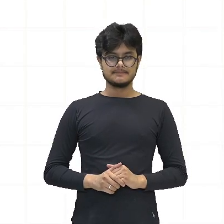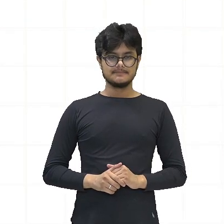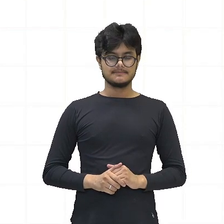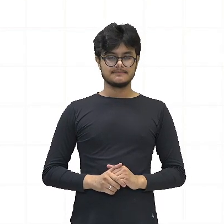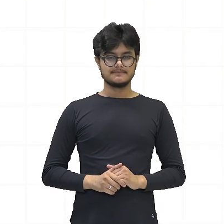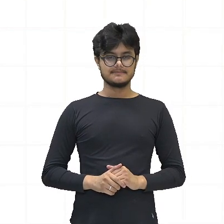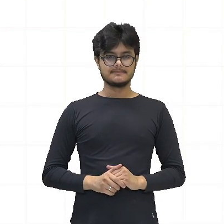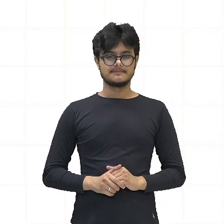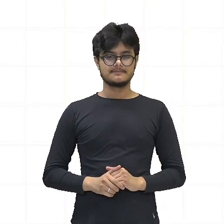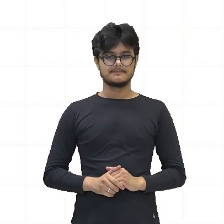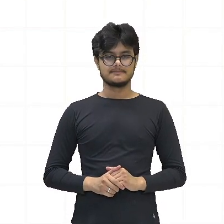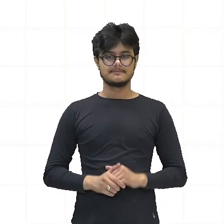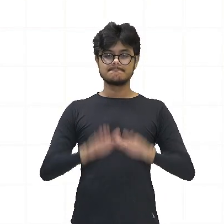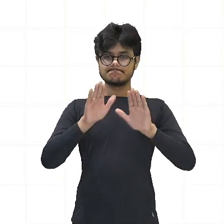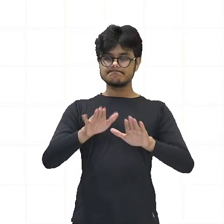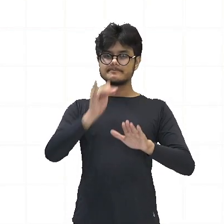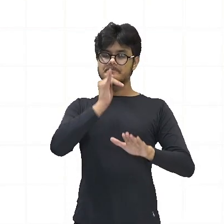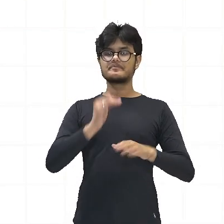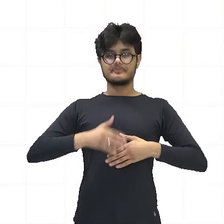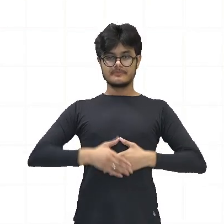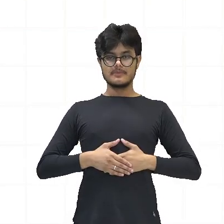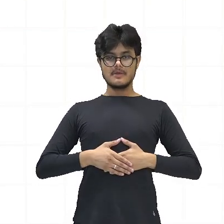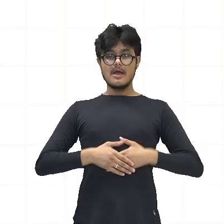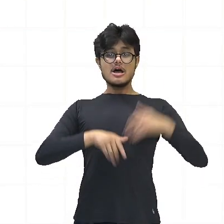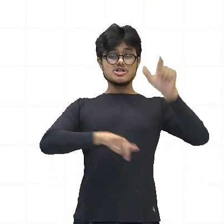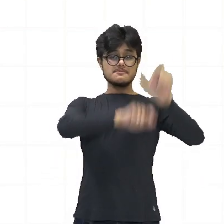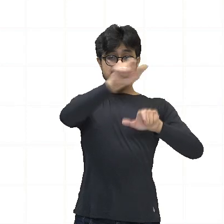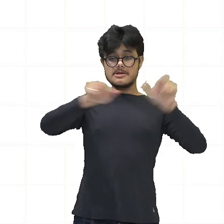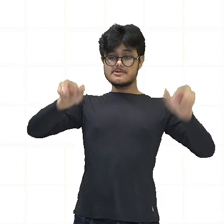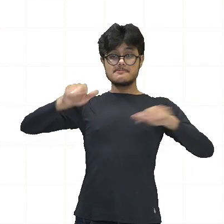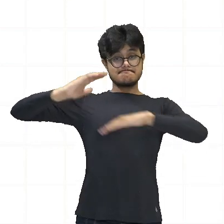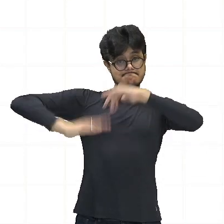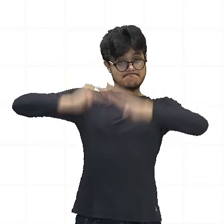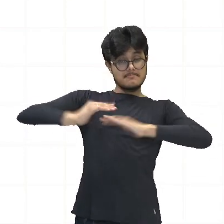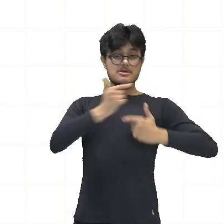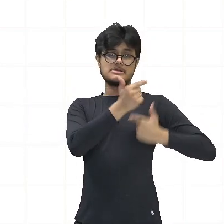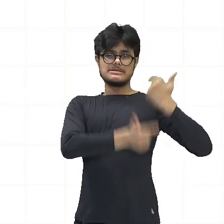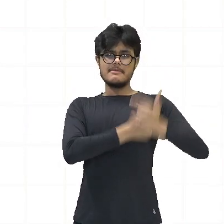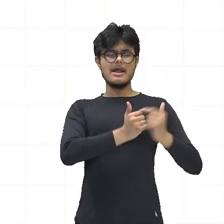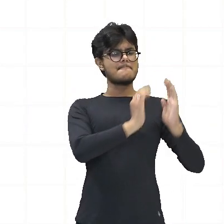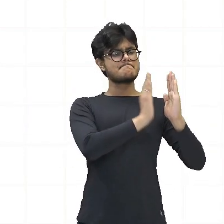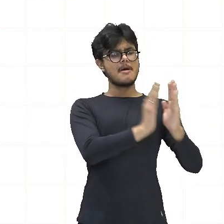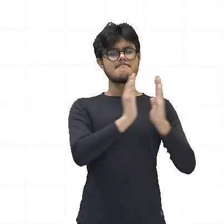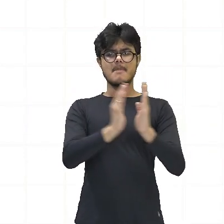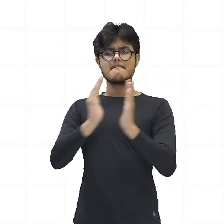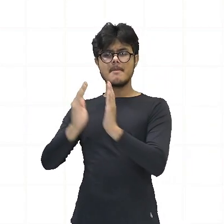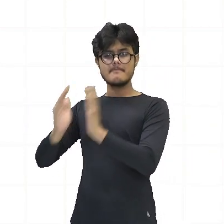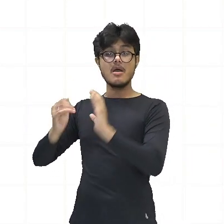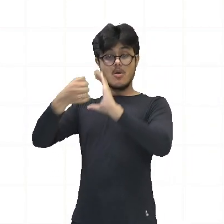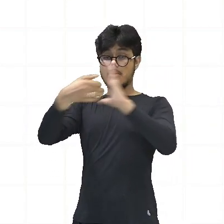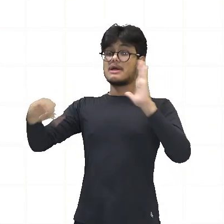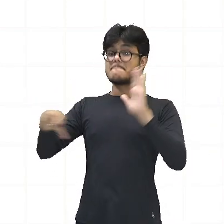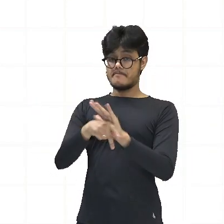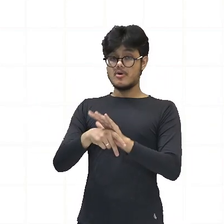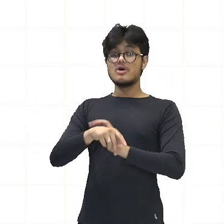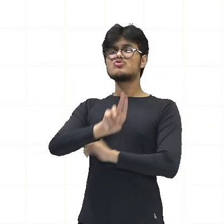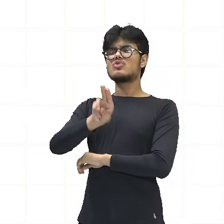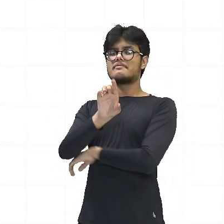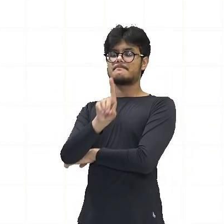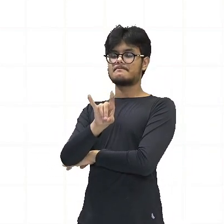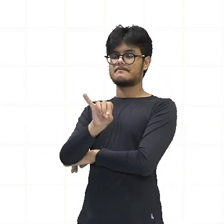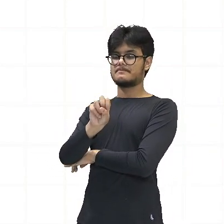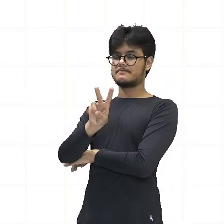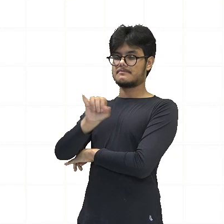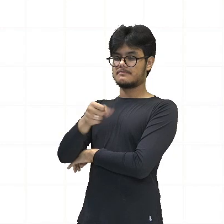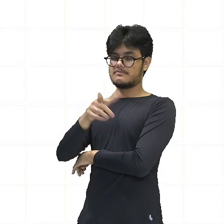ampliação também da divisão social do trabalho, né, que é uma característica marcante aí do capitalismo industrial